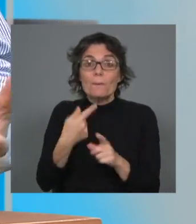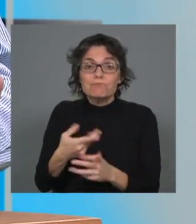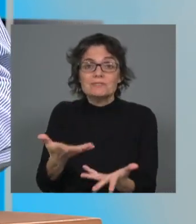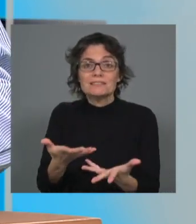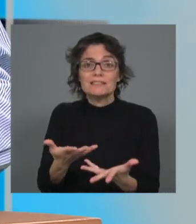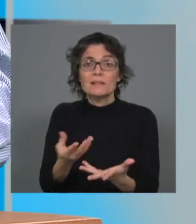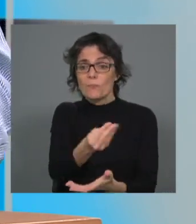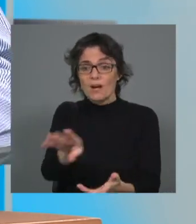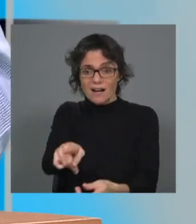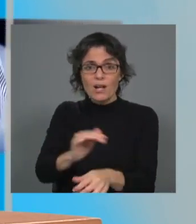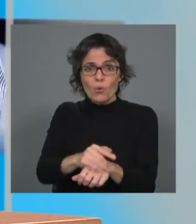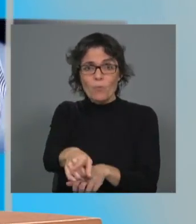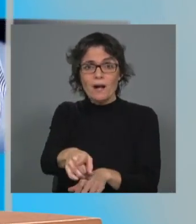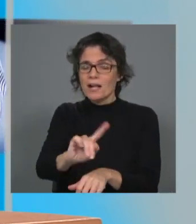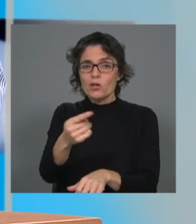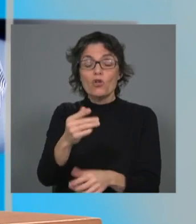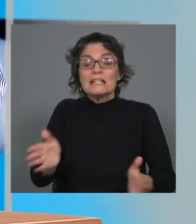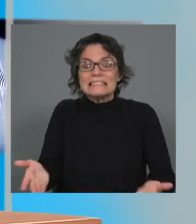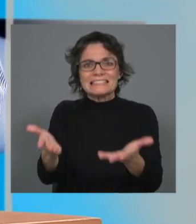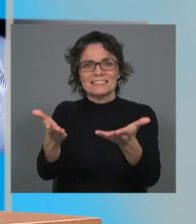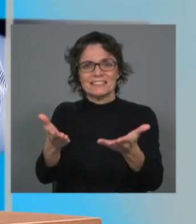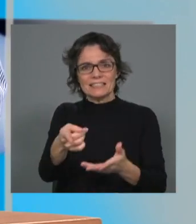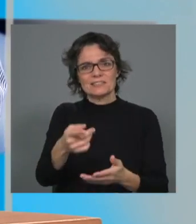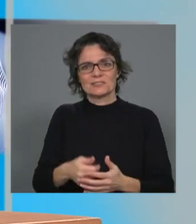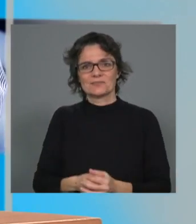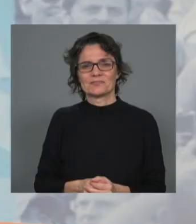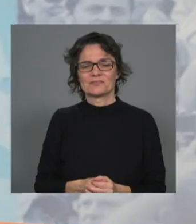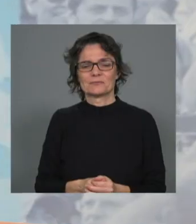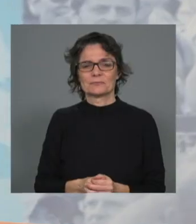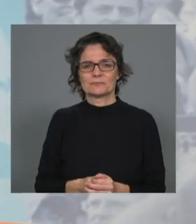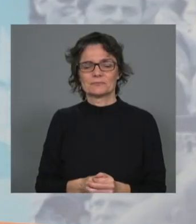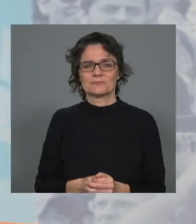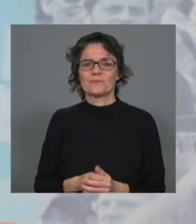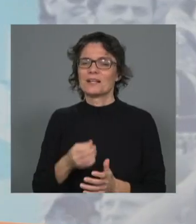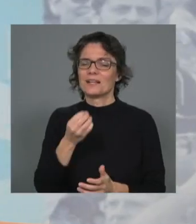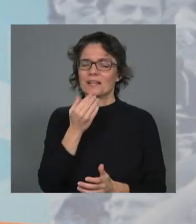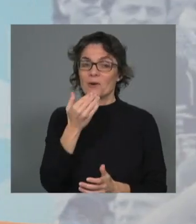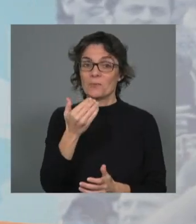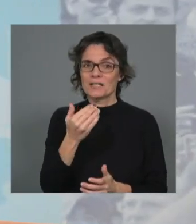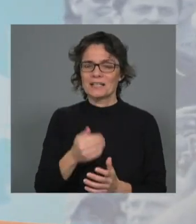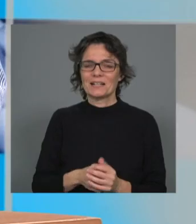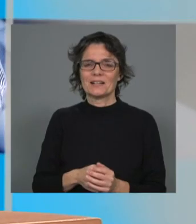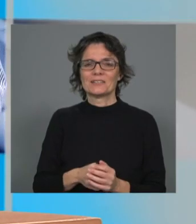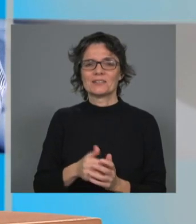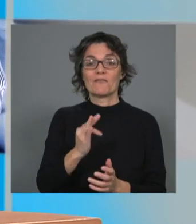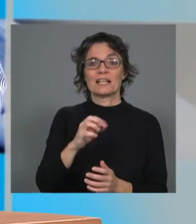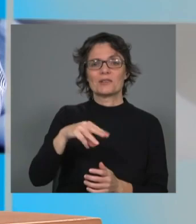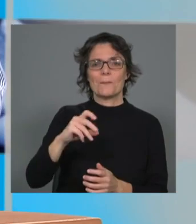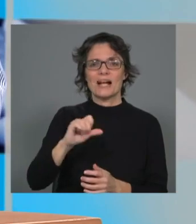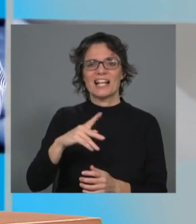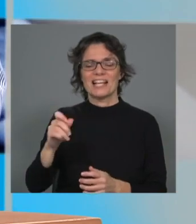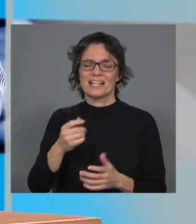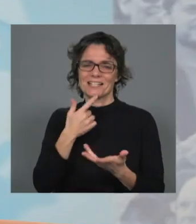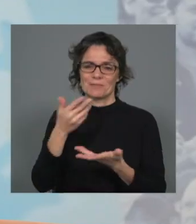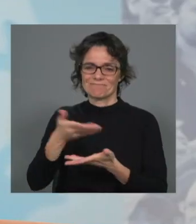não têm culpa e contam connosco, é para isso. Claro. Muito bem, Fernando Magalhães, muito obrigado por esta partilha. Continuamos atentos